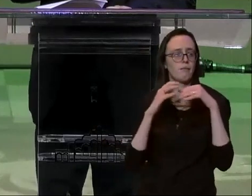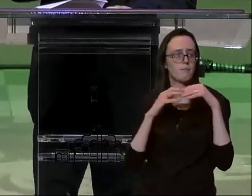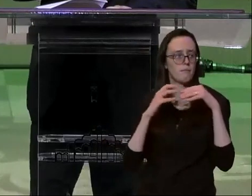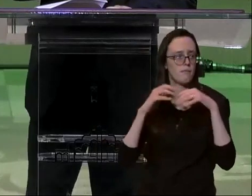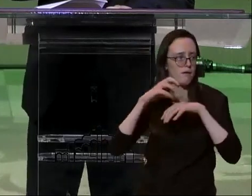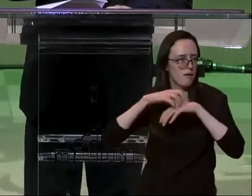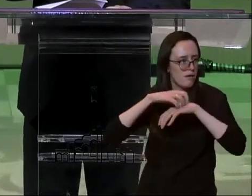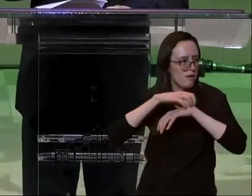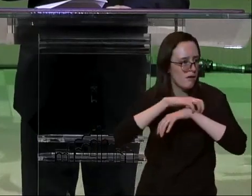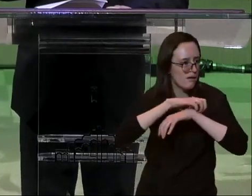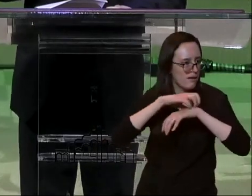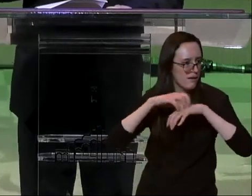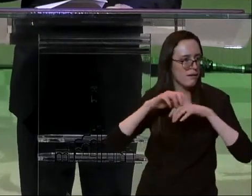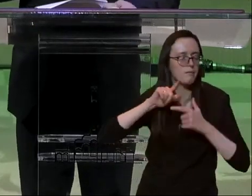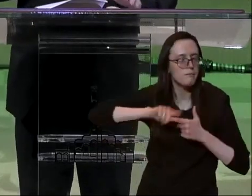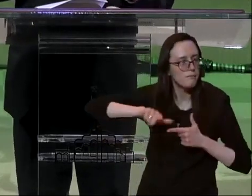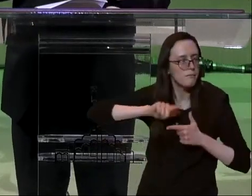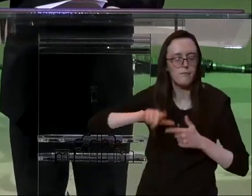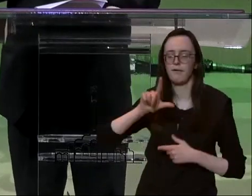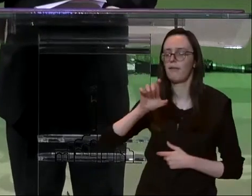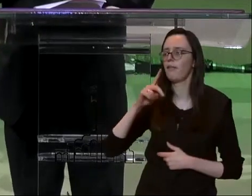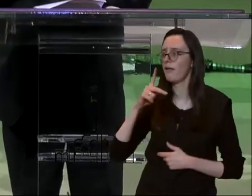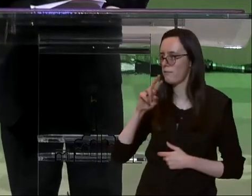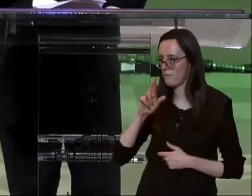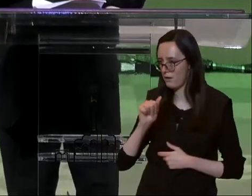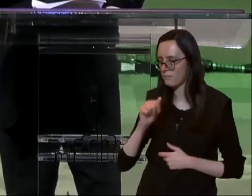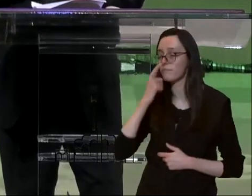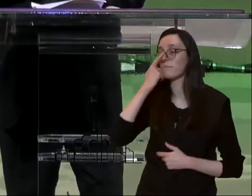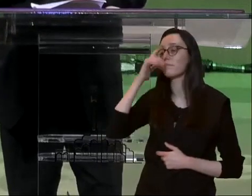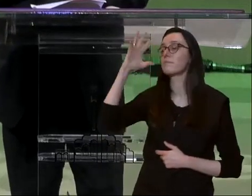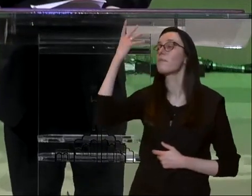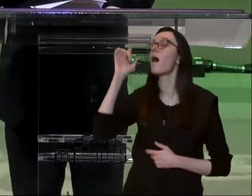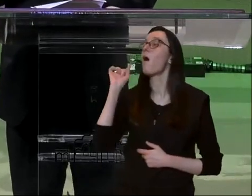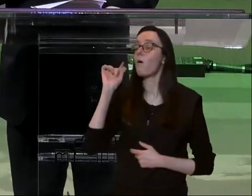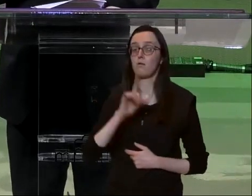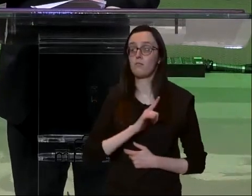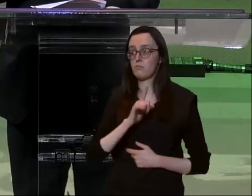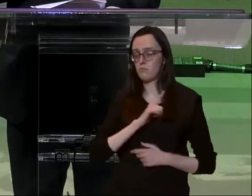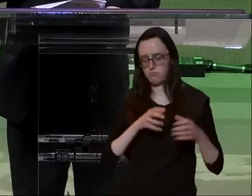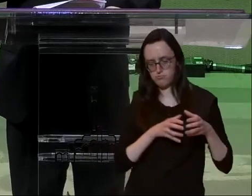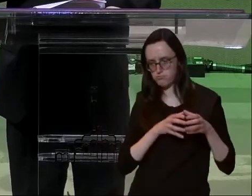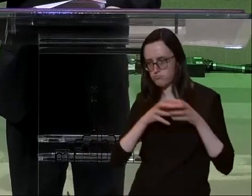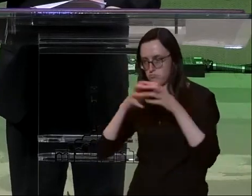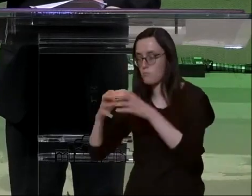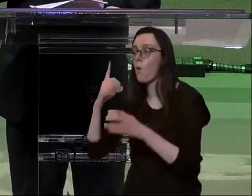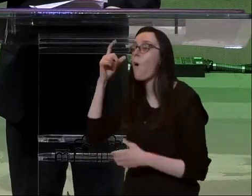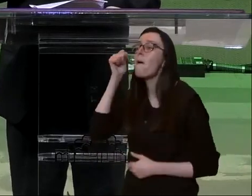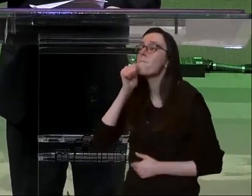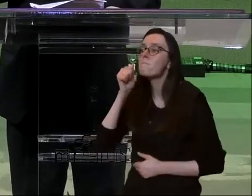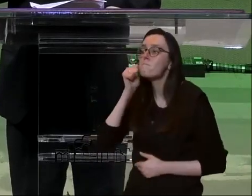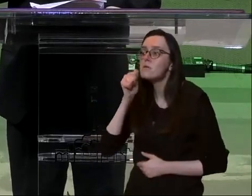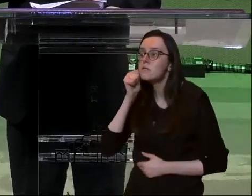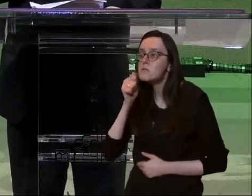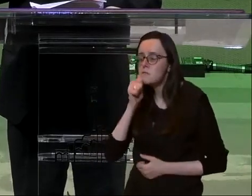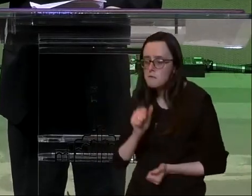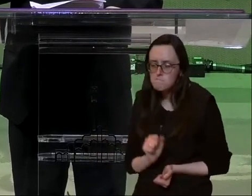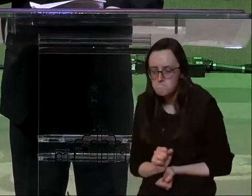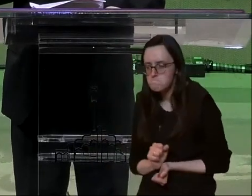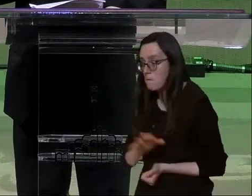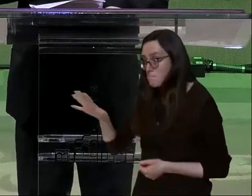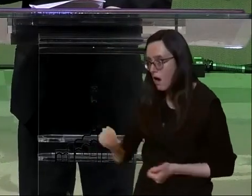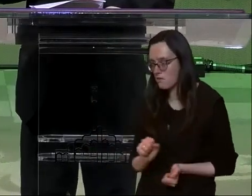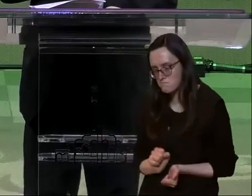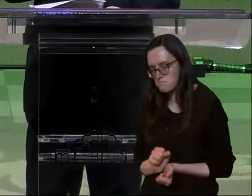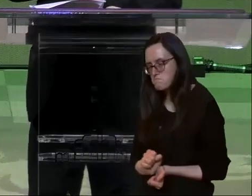Síria e da terra de Israel e levaram cativo uma menina que ficou ao serviço da mulher